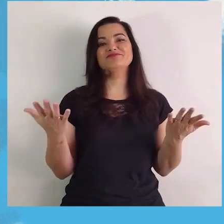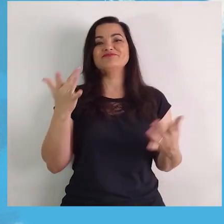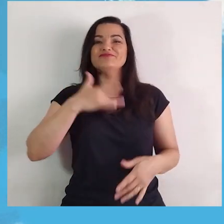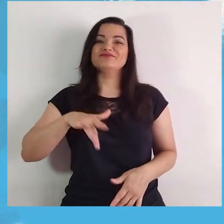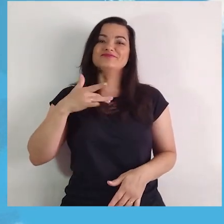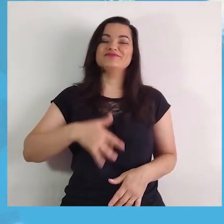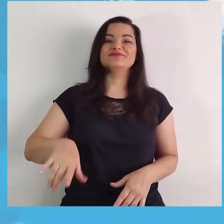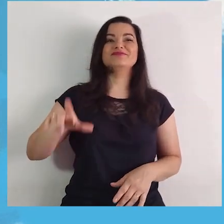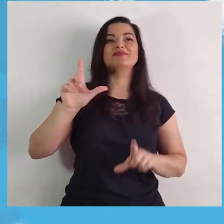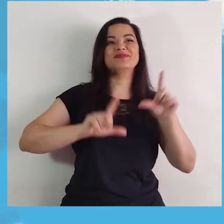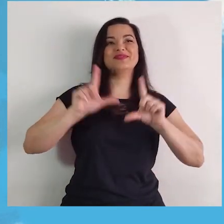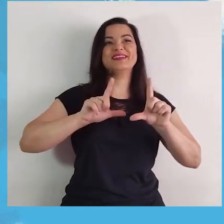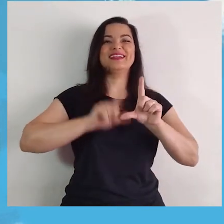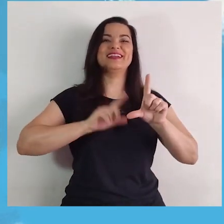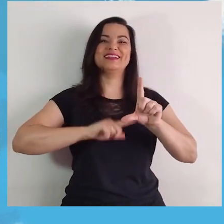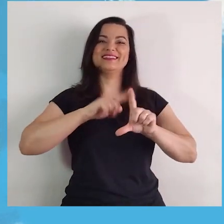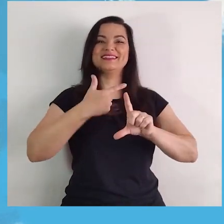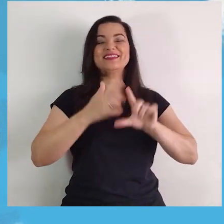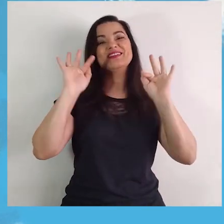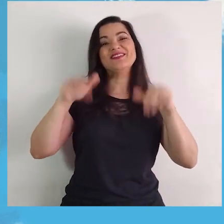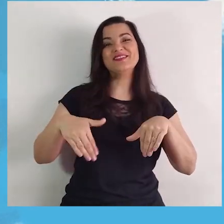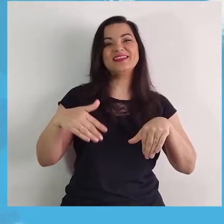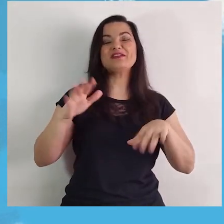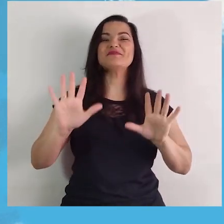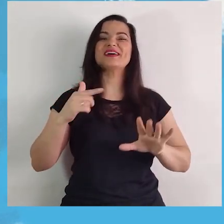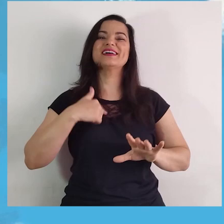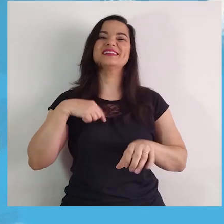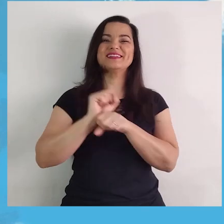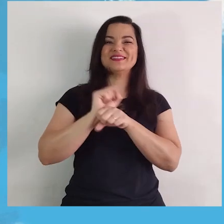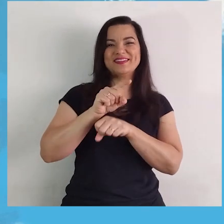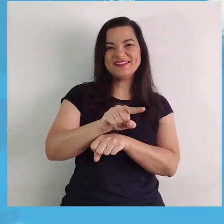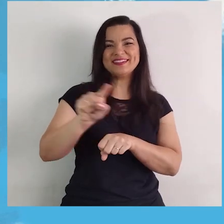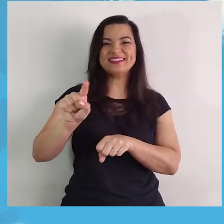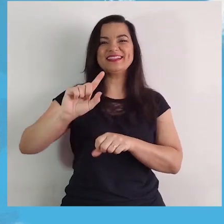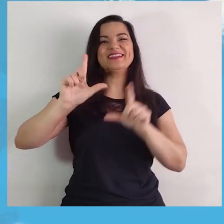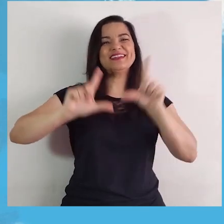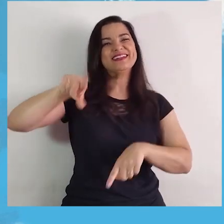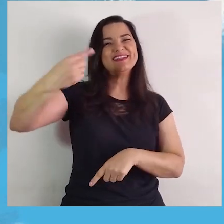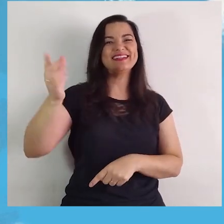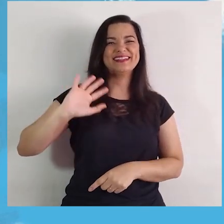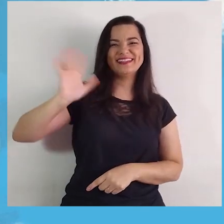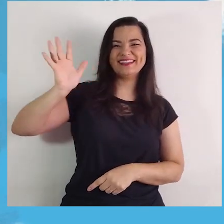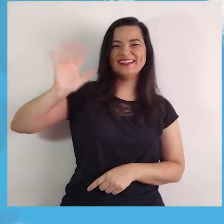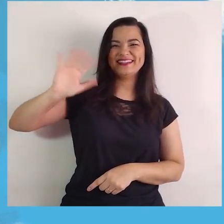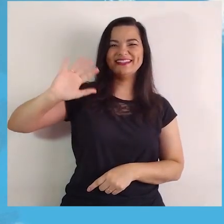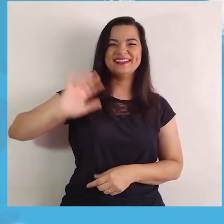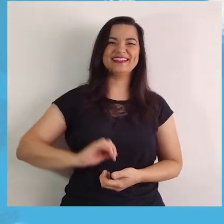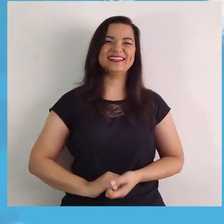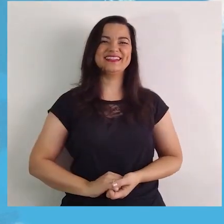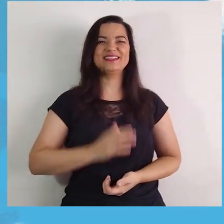final. Mas você já sabe o que eu vou dizer? Eu te espero no próximo programa. Tchau, tchau!